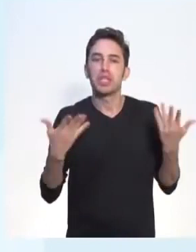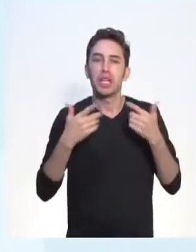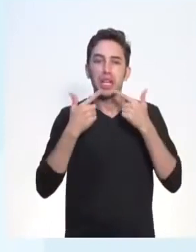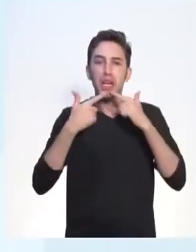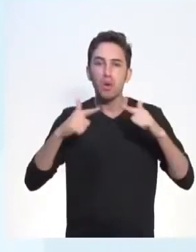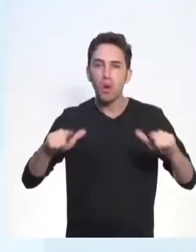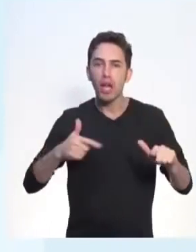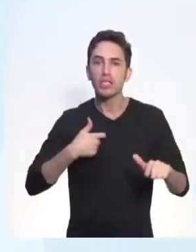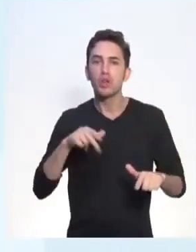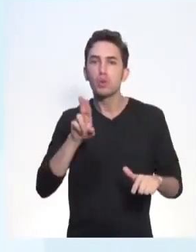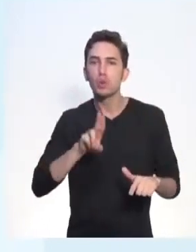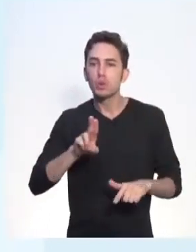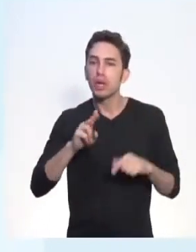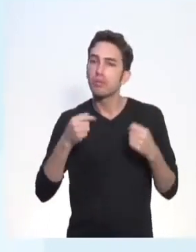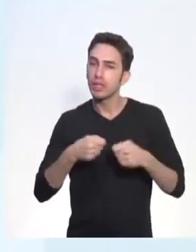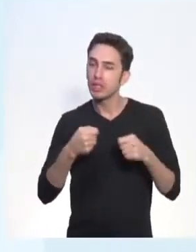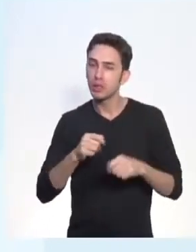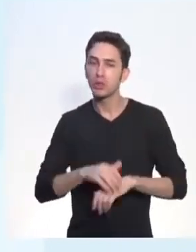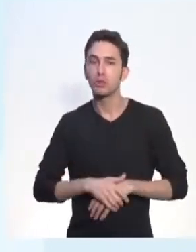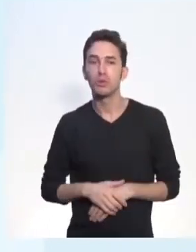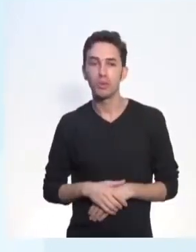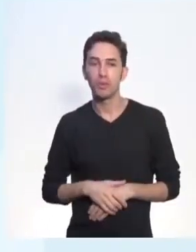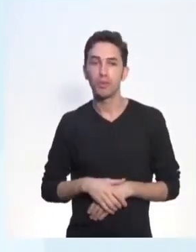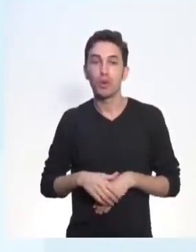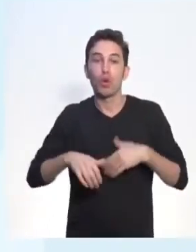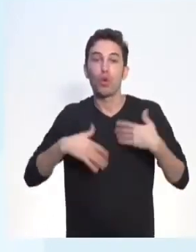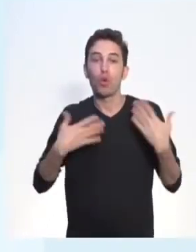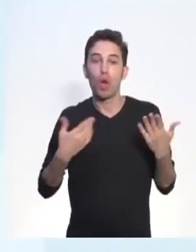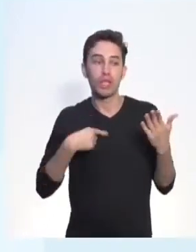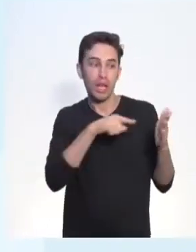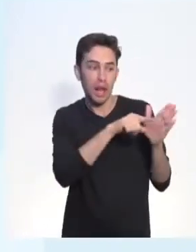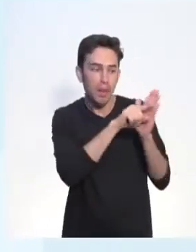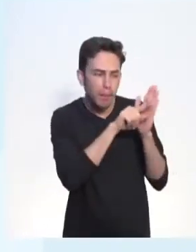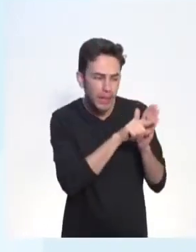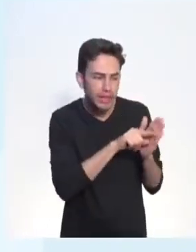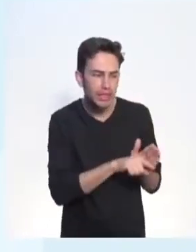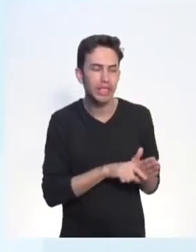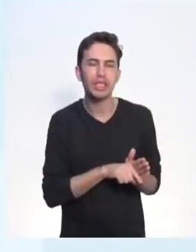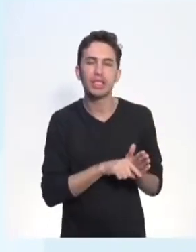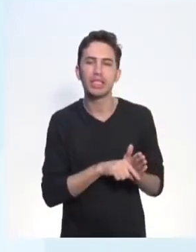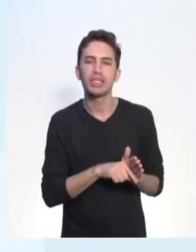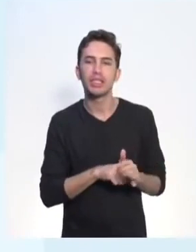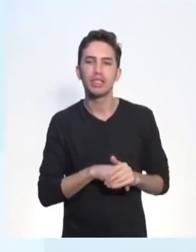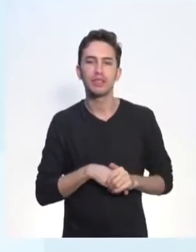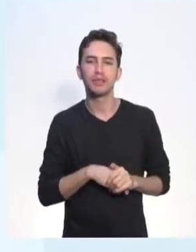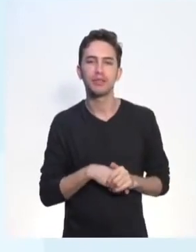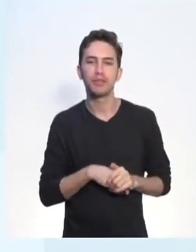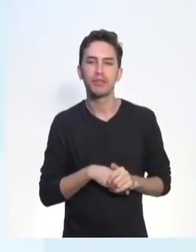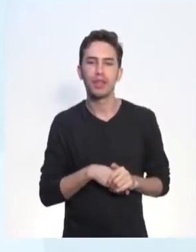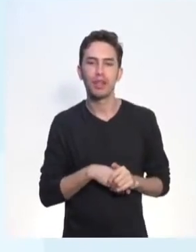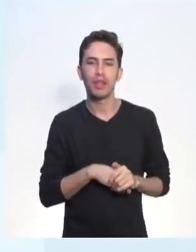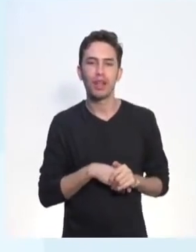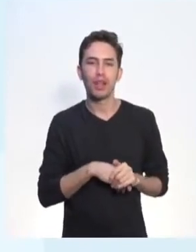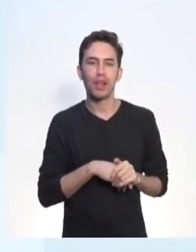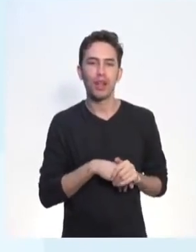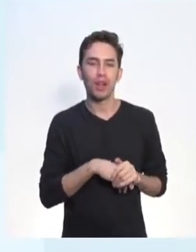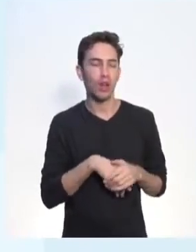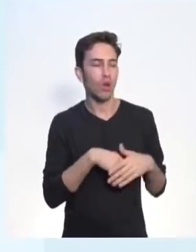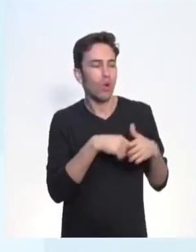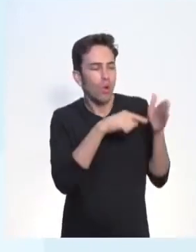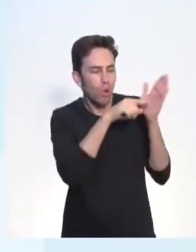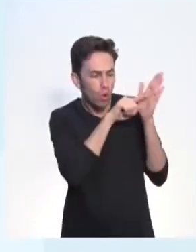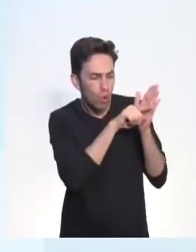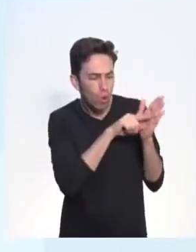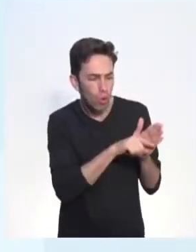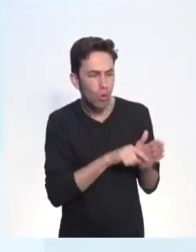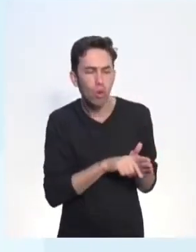então, eu devo utilizar? Quais fontes de pesquisa o grupo pesquisou? Ficou redundante aí, né? Quais fontes de